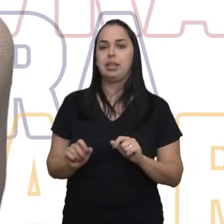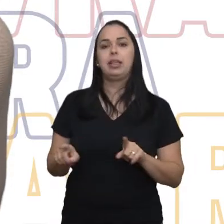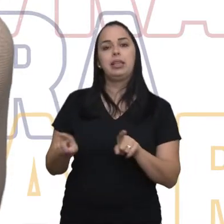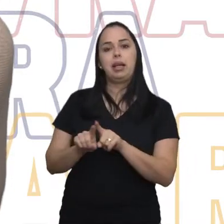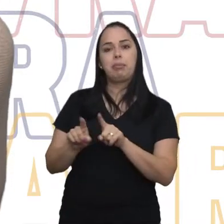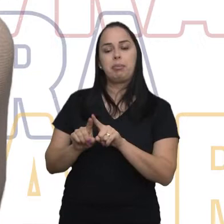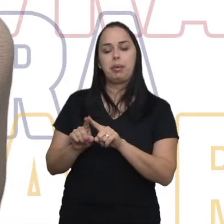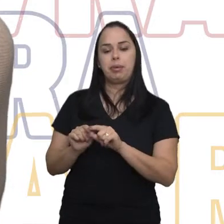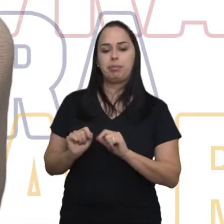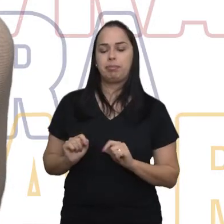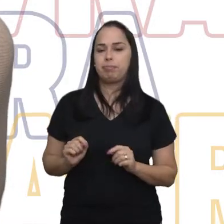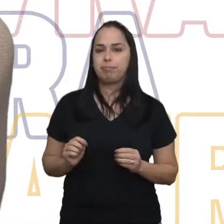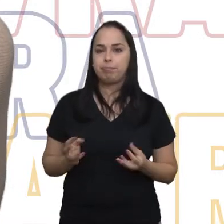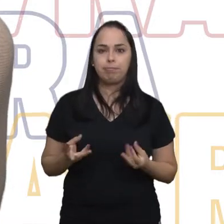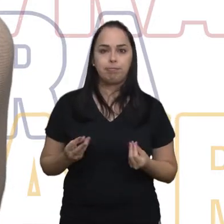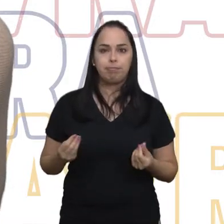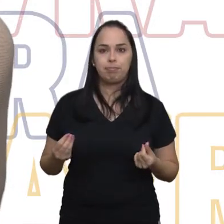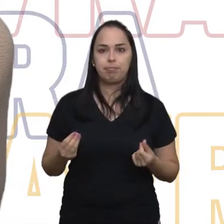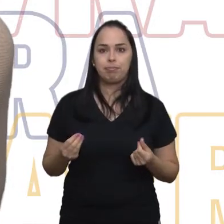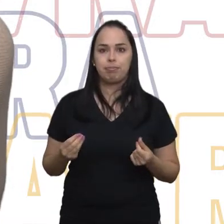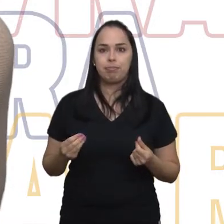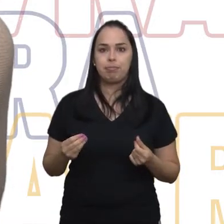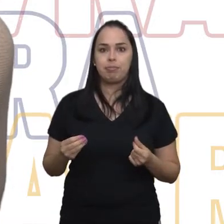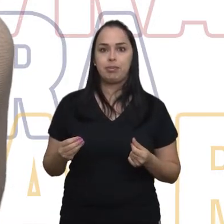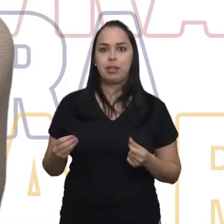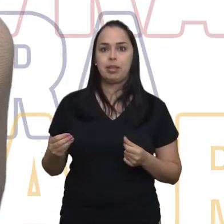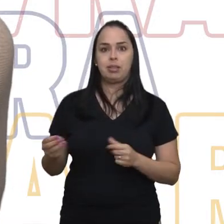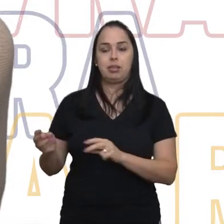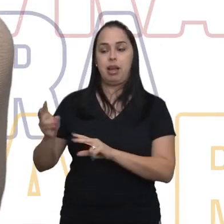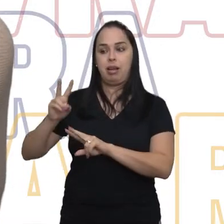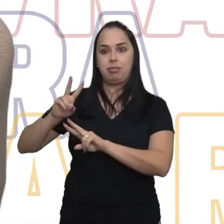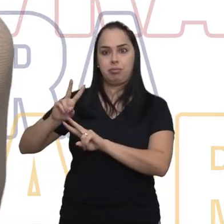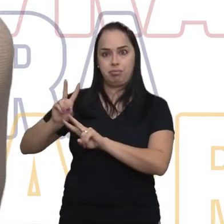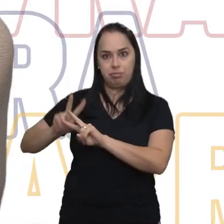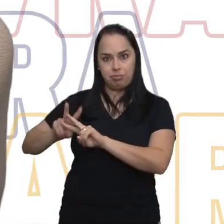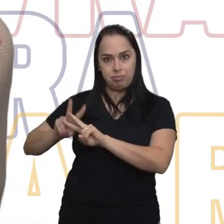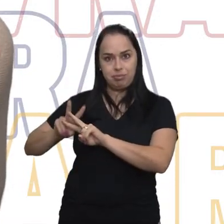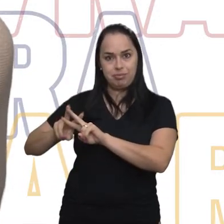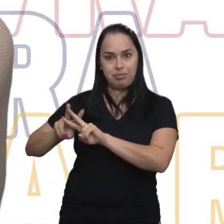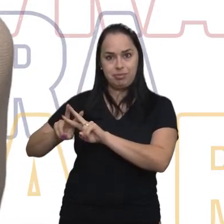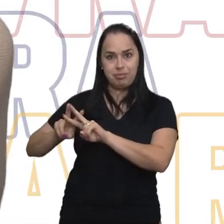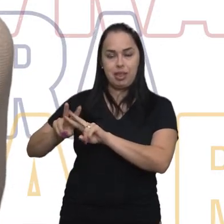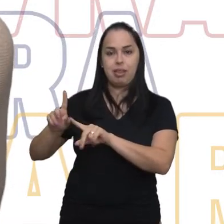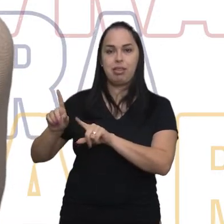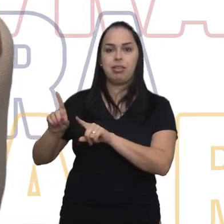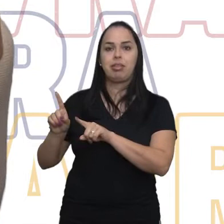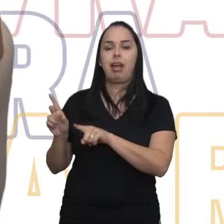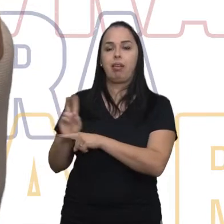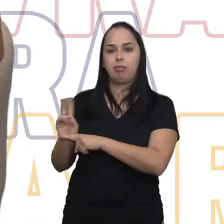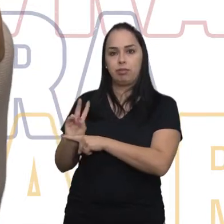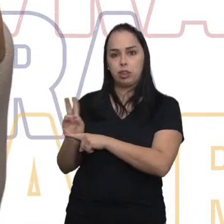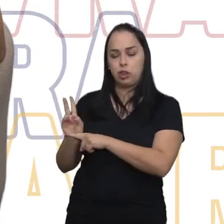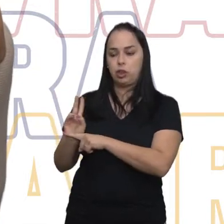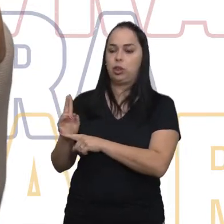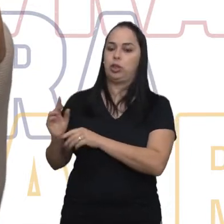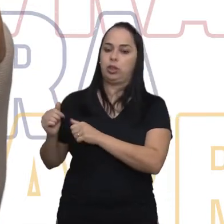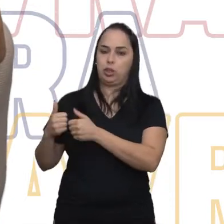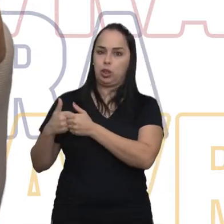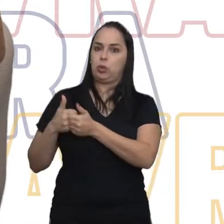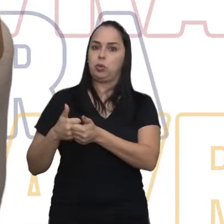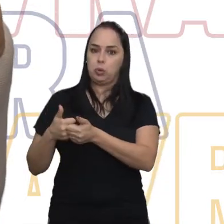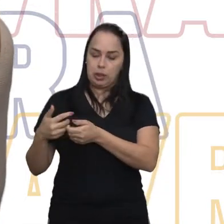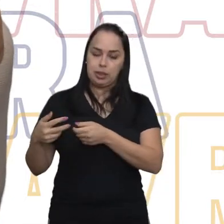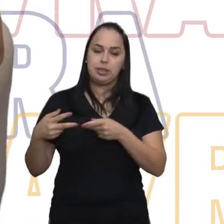A própria casa, né? Que é dos menores, daí um monitor acompanha as crianças que são